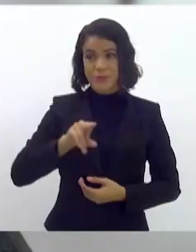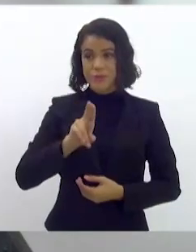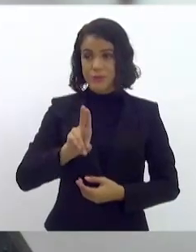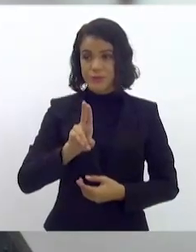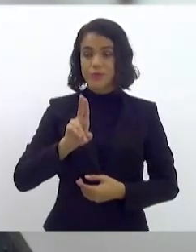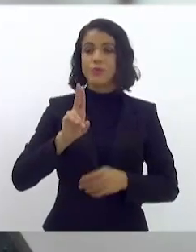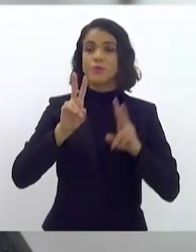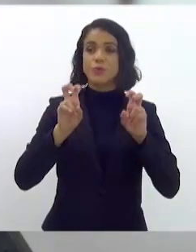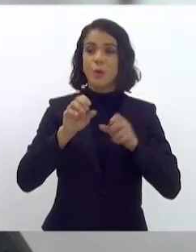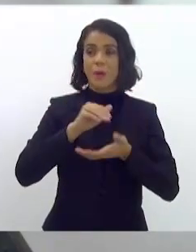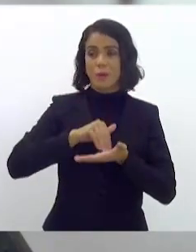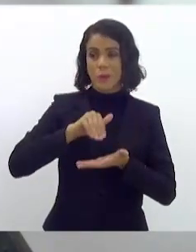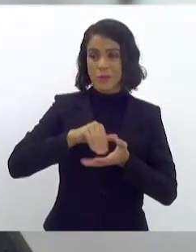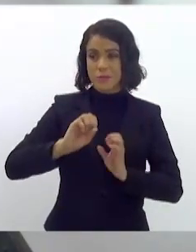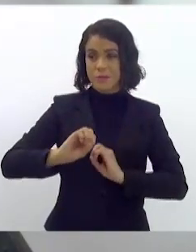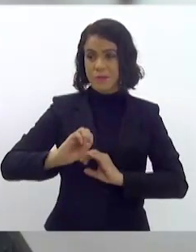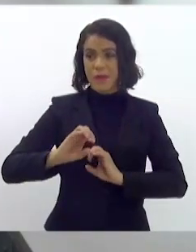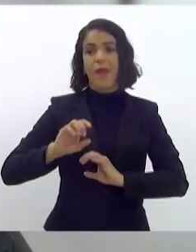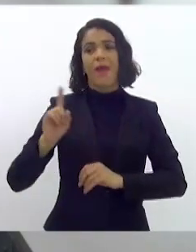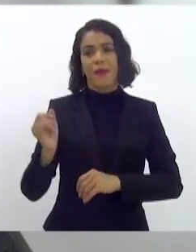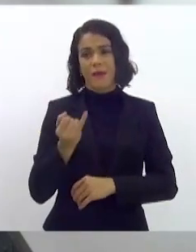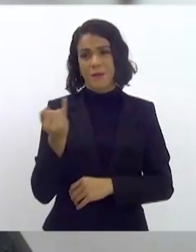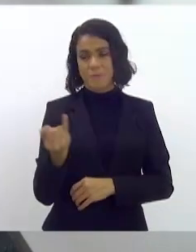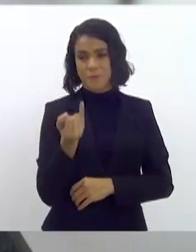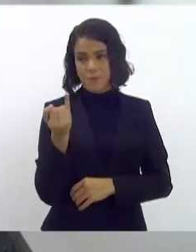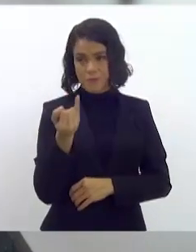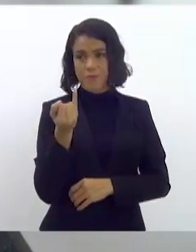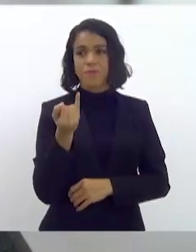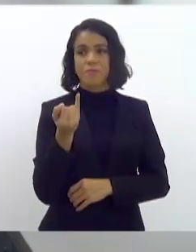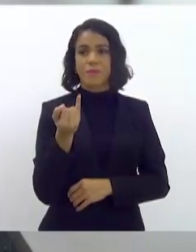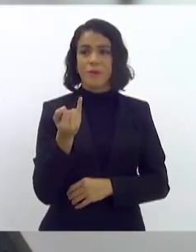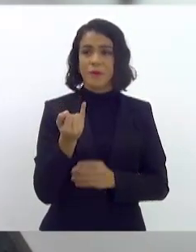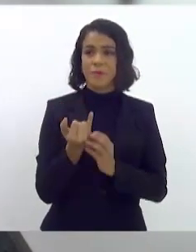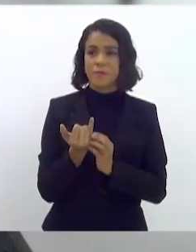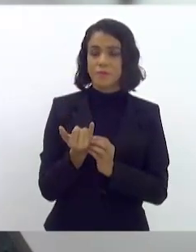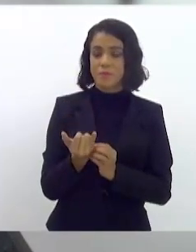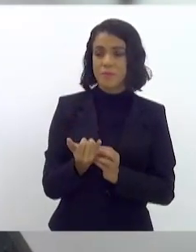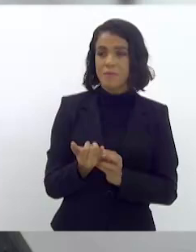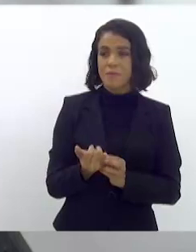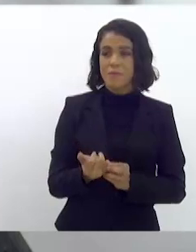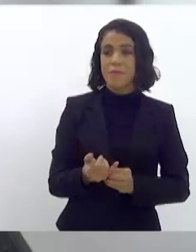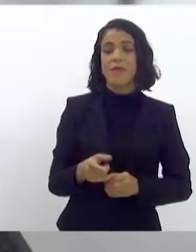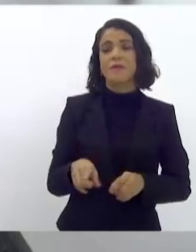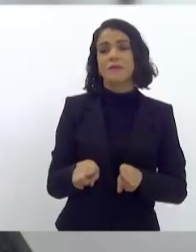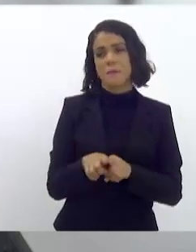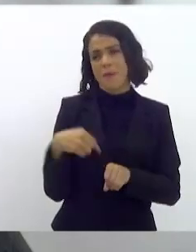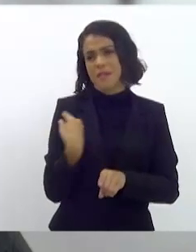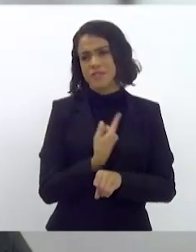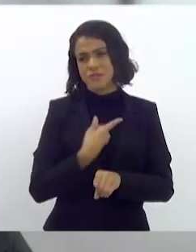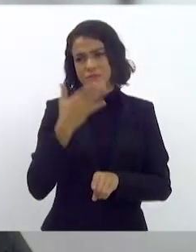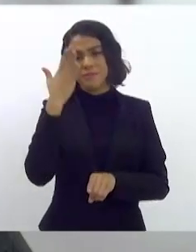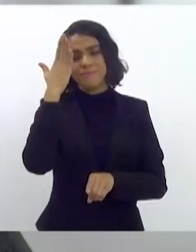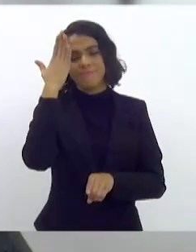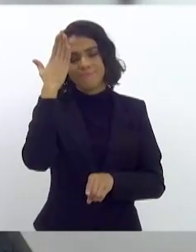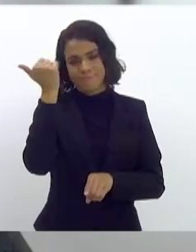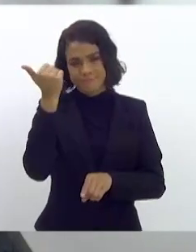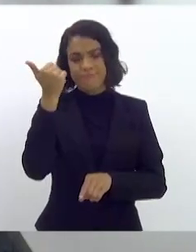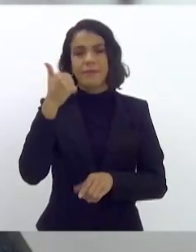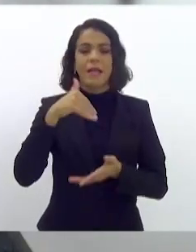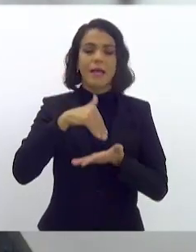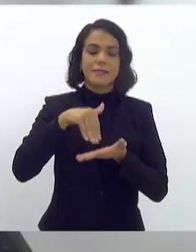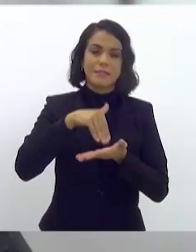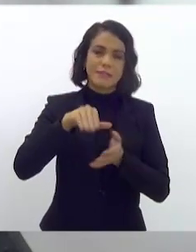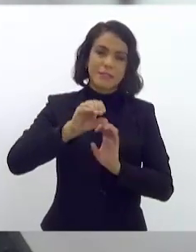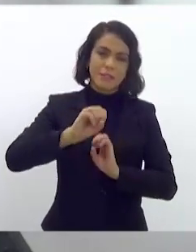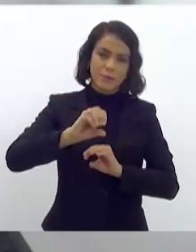da Secretaria de Educação é muito importante, né? A gente sabe que hoje a Secretaria